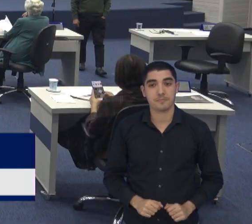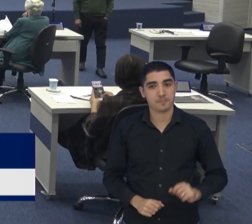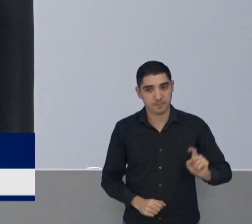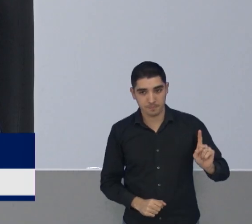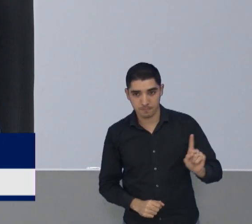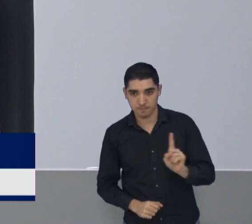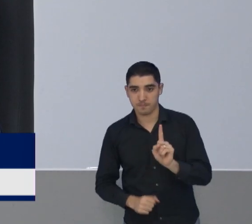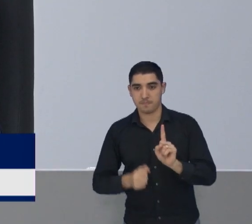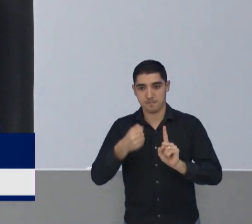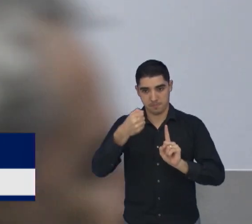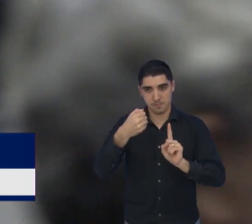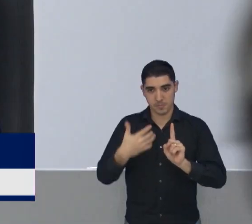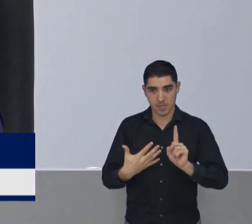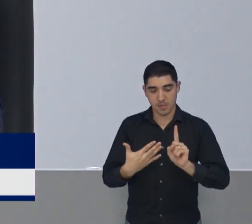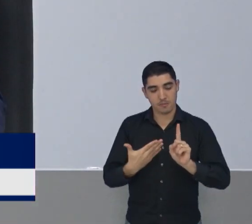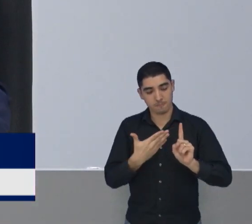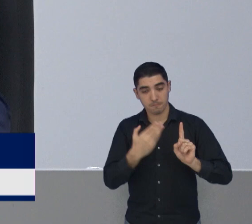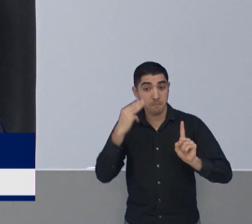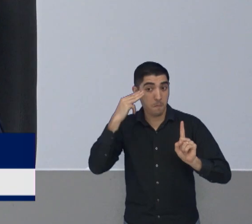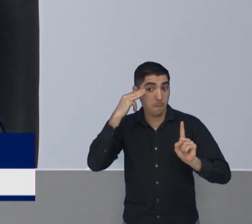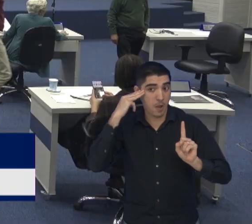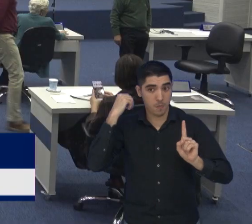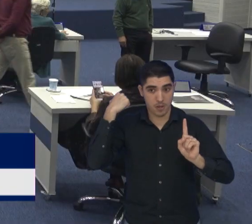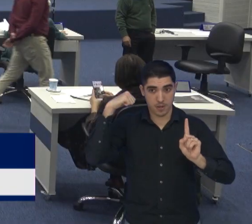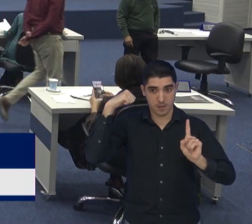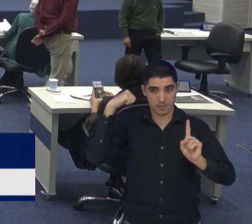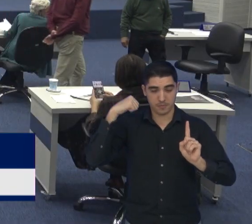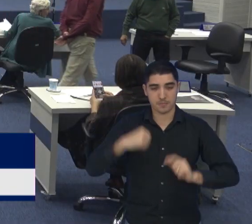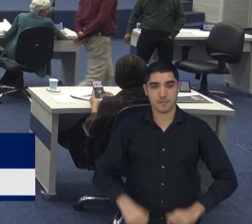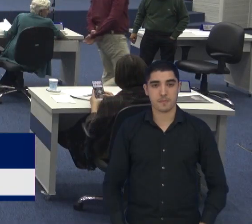Justificativo de votação, vereador Marcão da Academia.